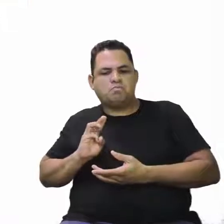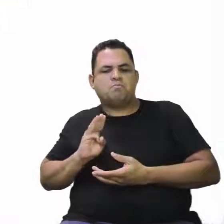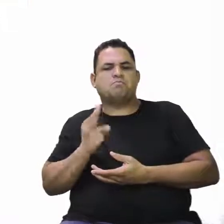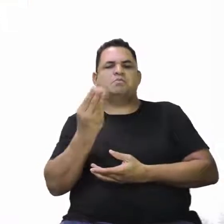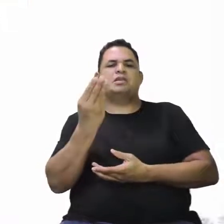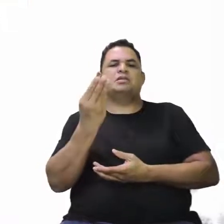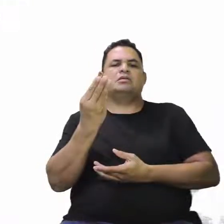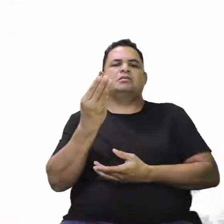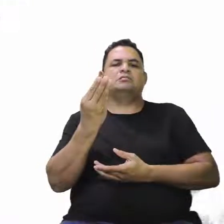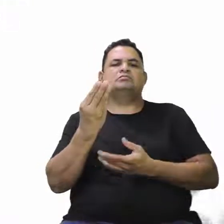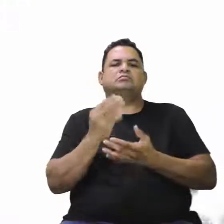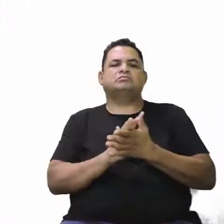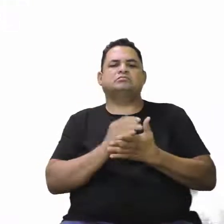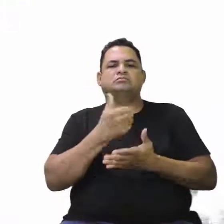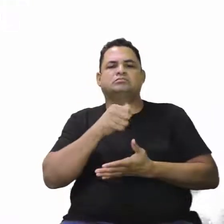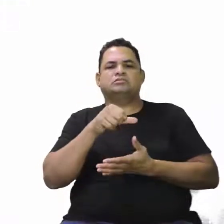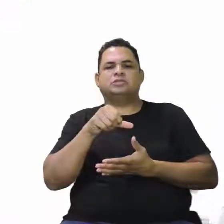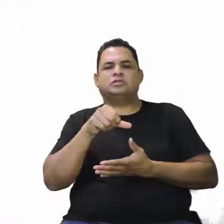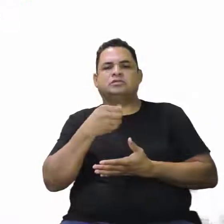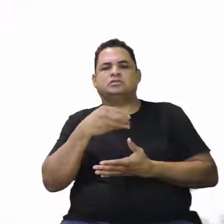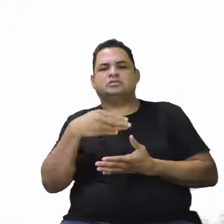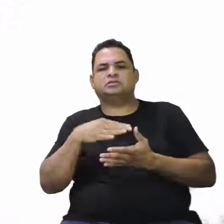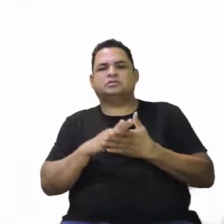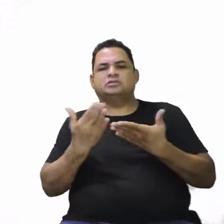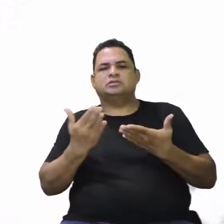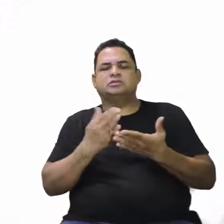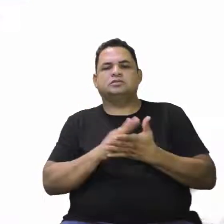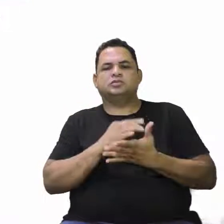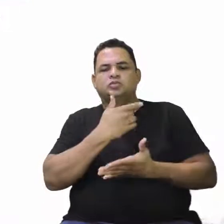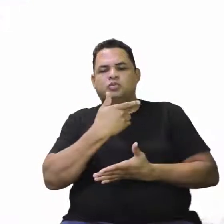Em 2000, nós tínhamos uma população de